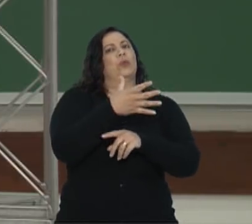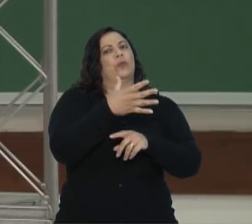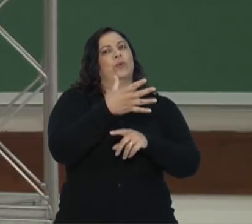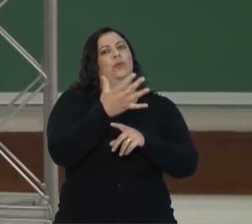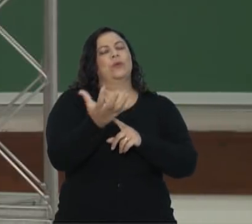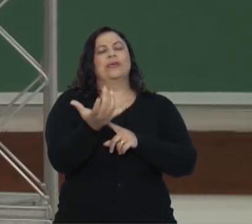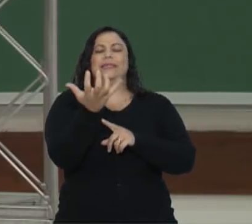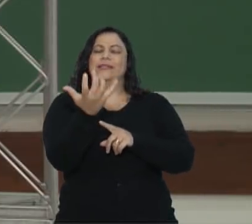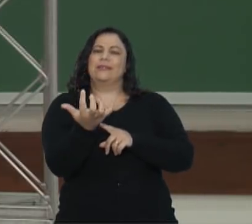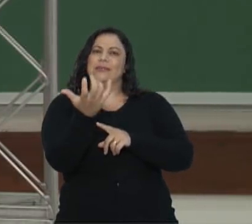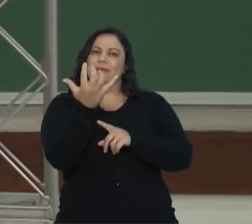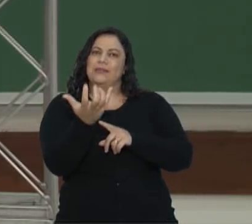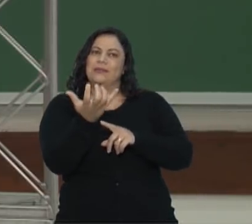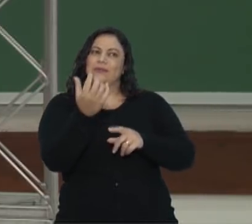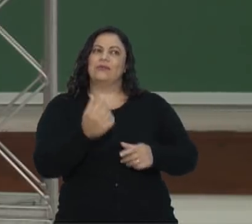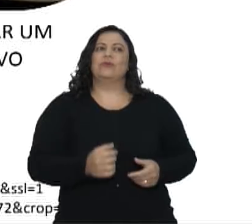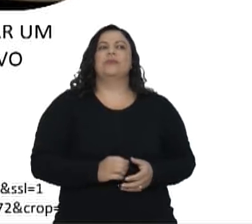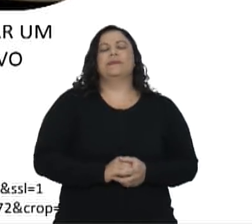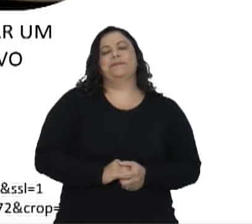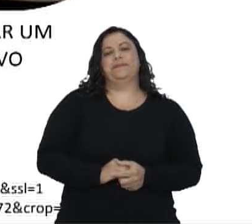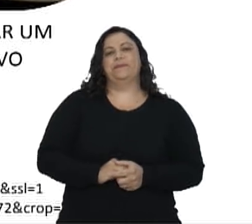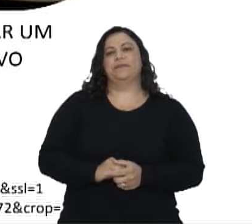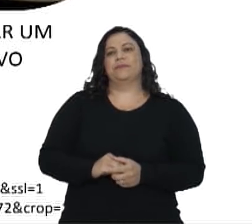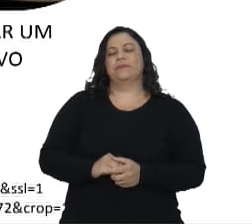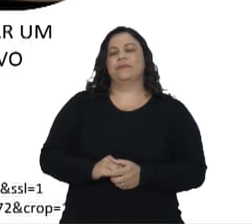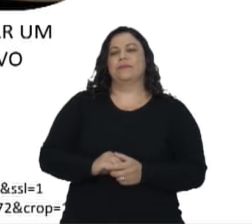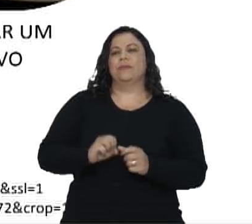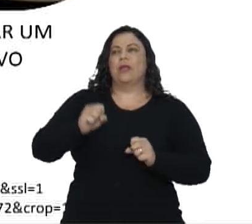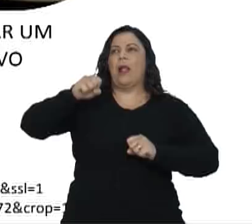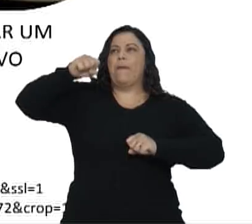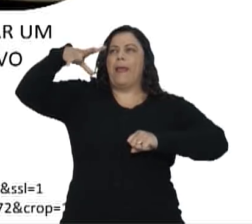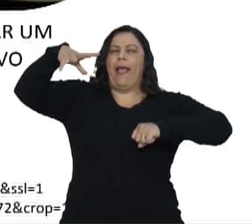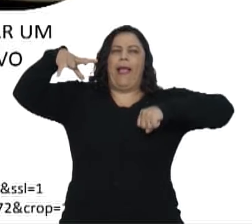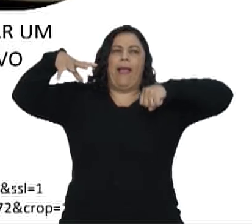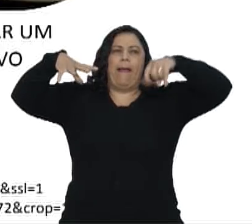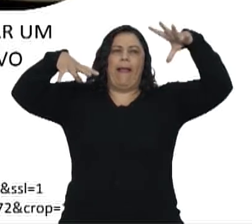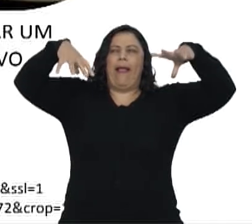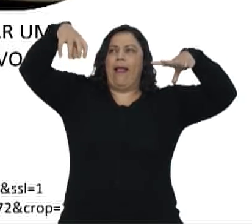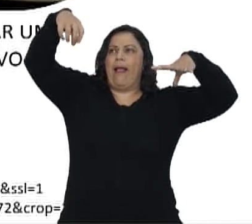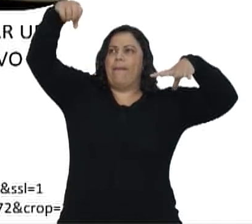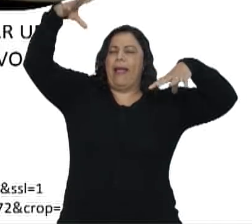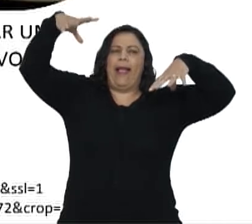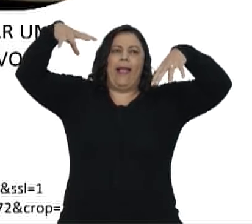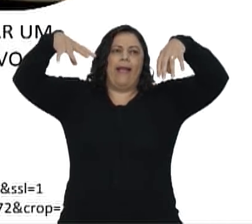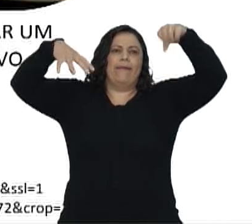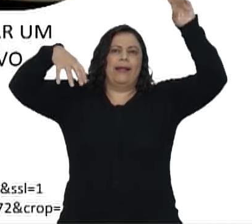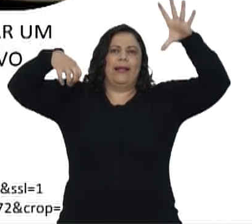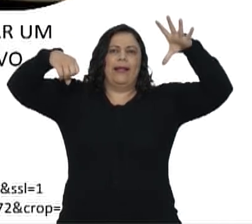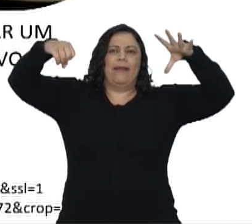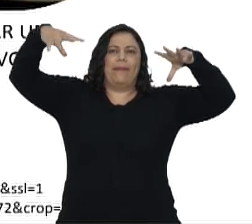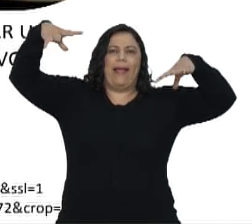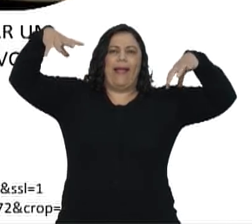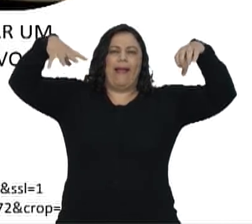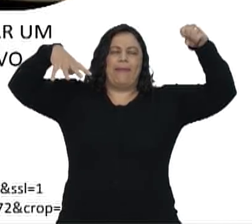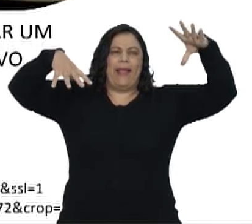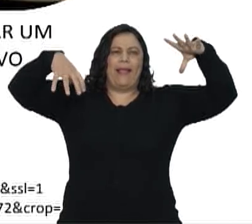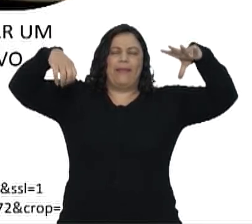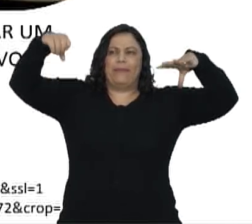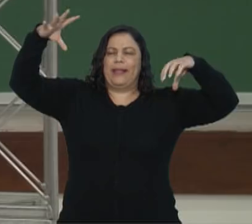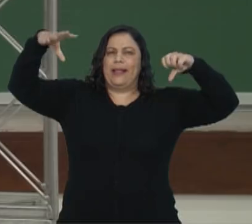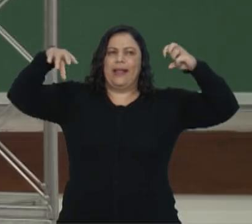consequentemente, da chama. Queima de fogos de artifício. Então, é uma consequência, né, do fósforo, né, do ato